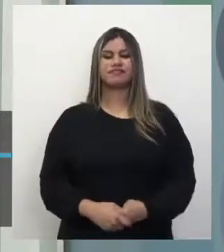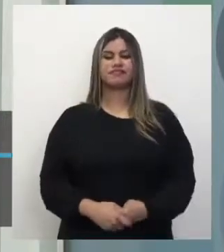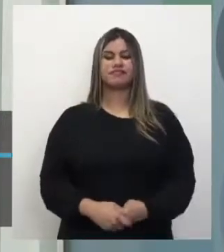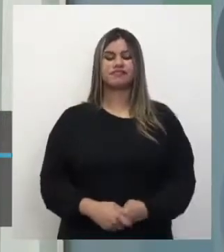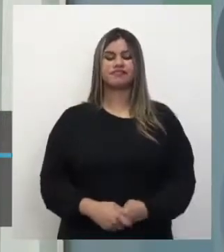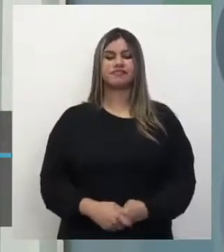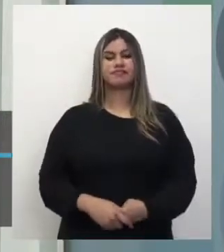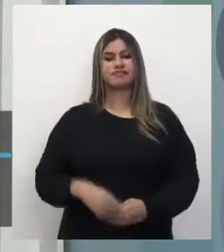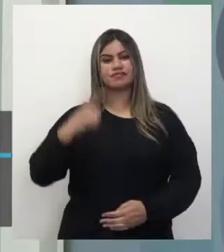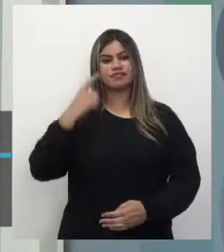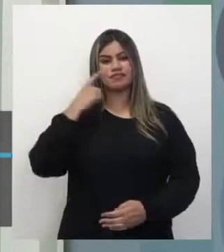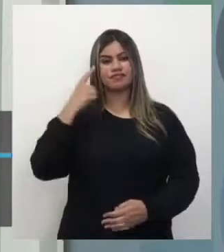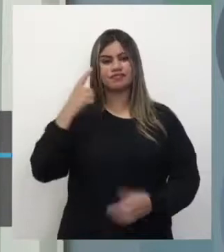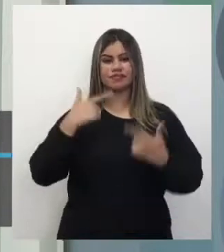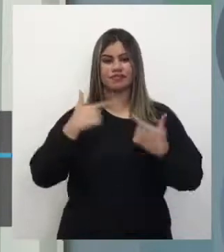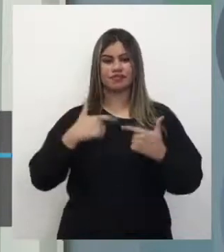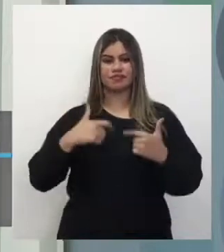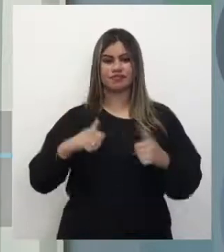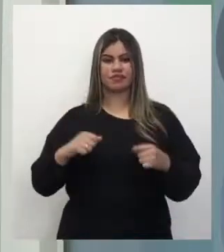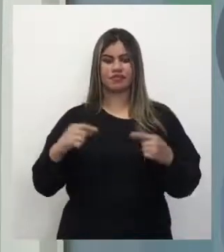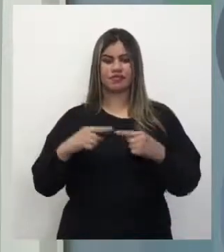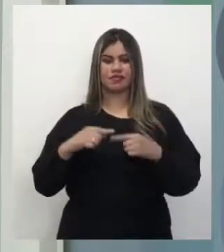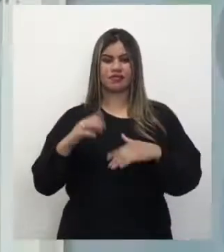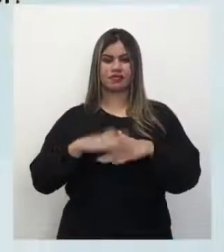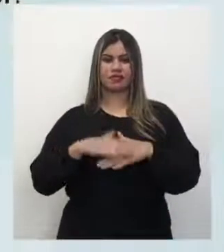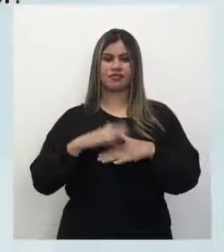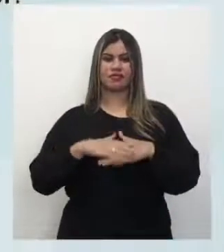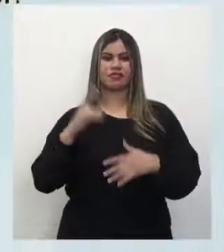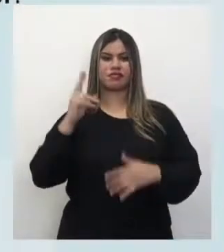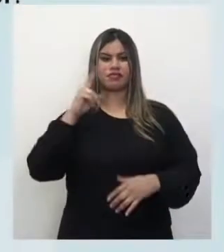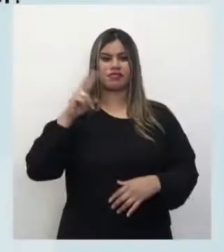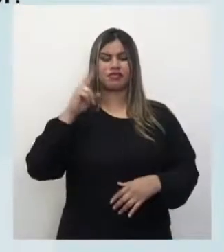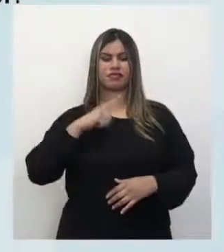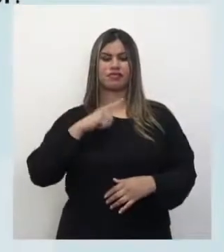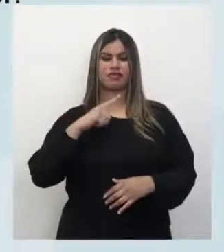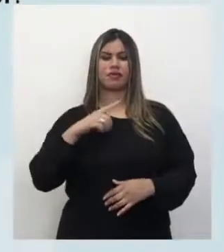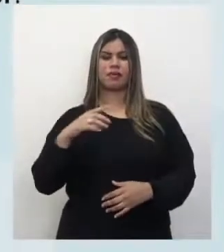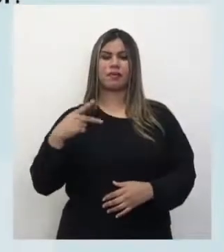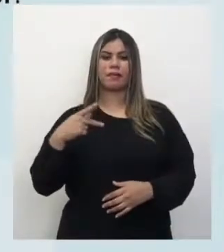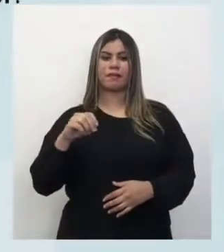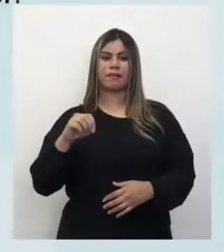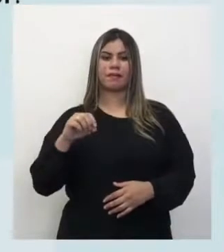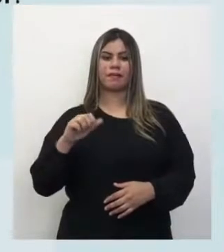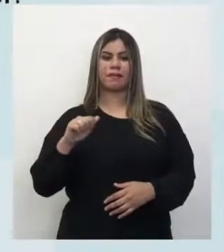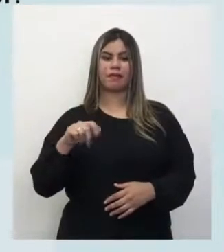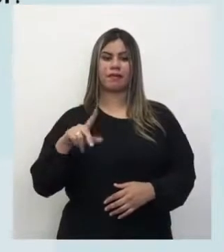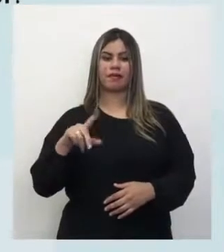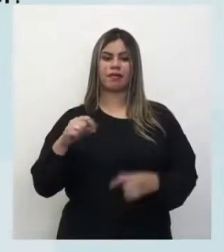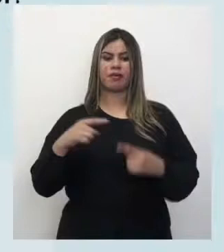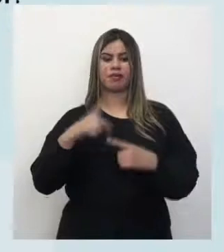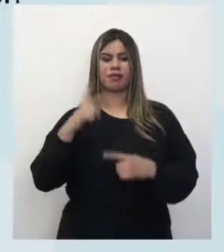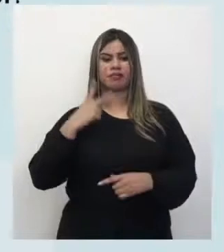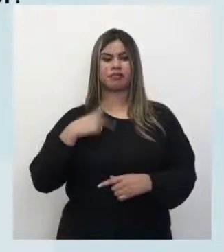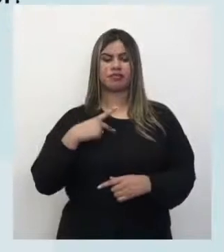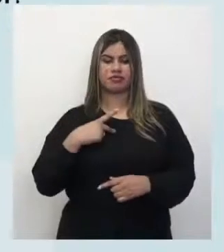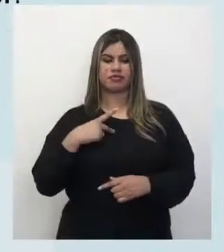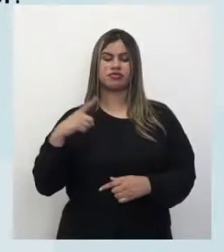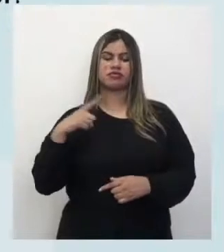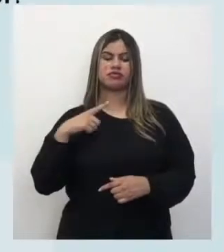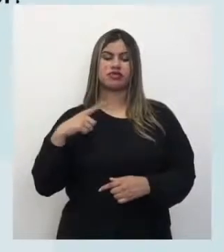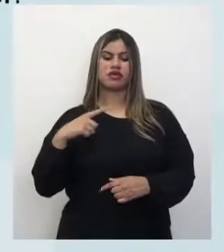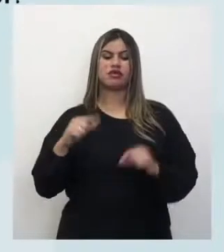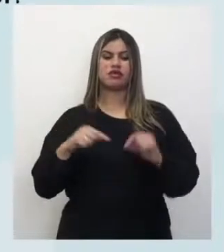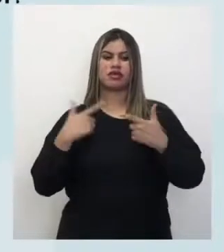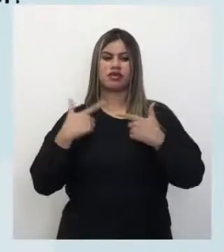Pela linguagem, que é o recurso pelo qual a gente conta a nossa história, o Paul Ricoeur vai dizer que a gente se individualiza. É a linguagem que